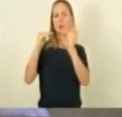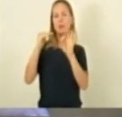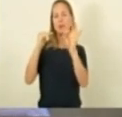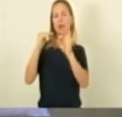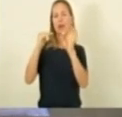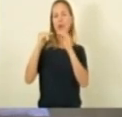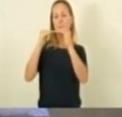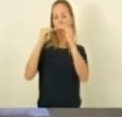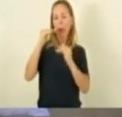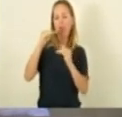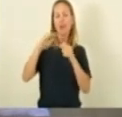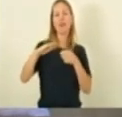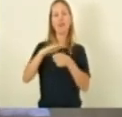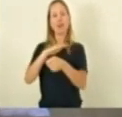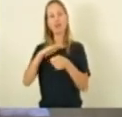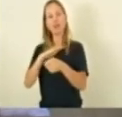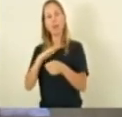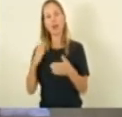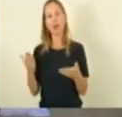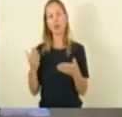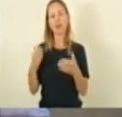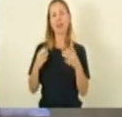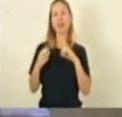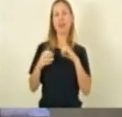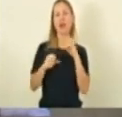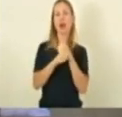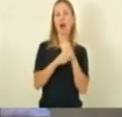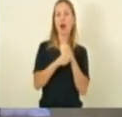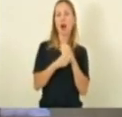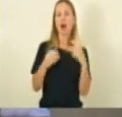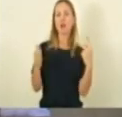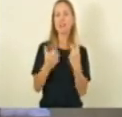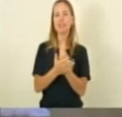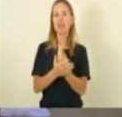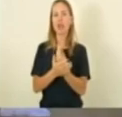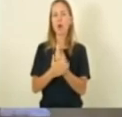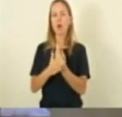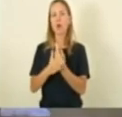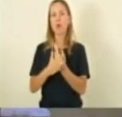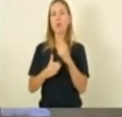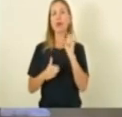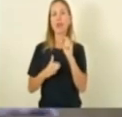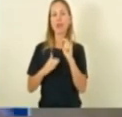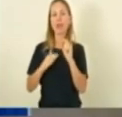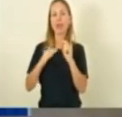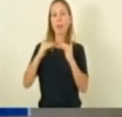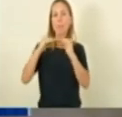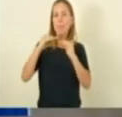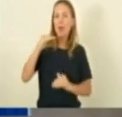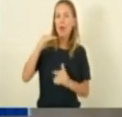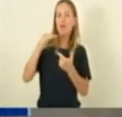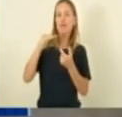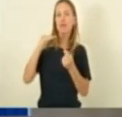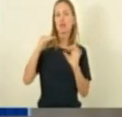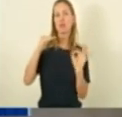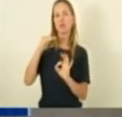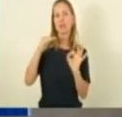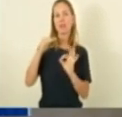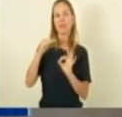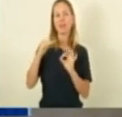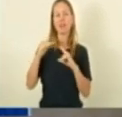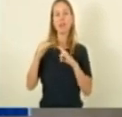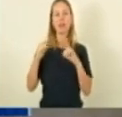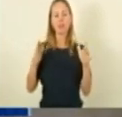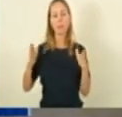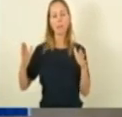educação. Em alguns anos, isso chegou a ser menos do que 20%, e num período de 10